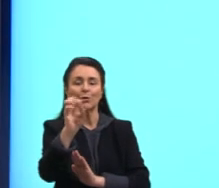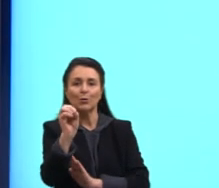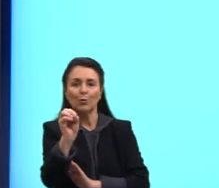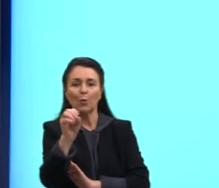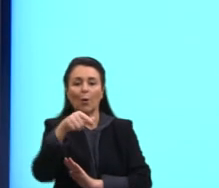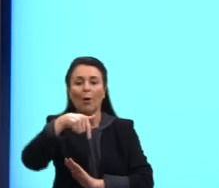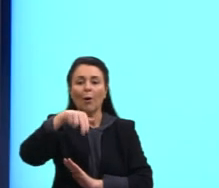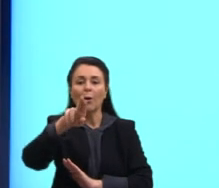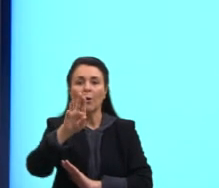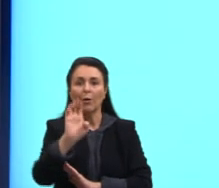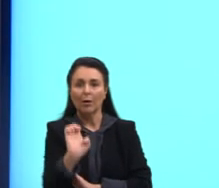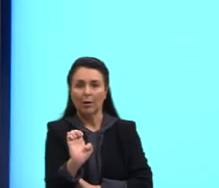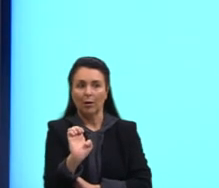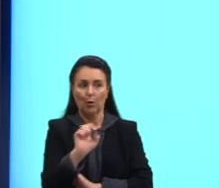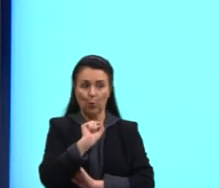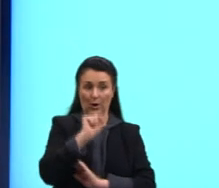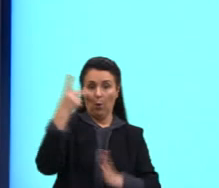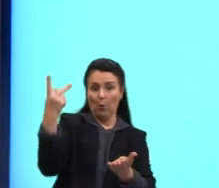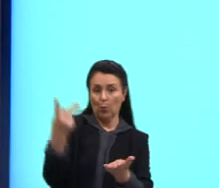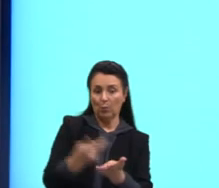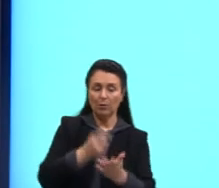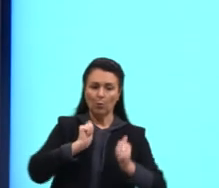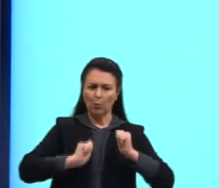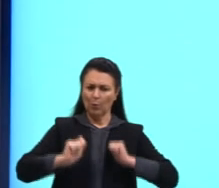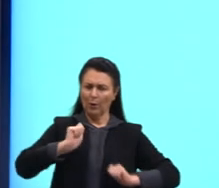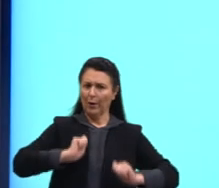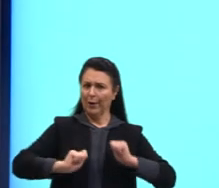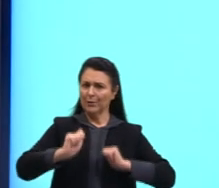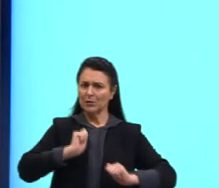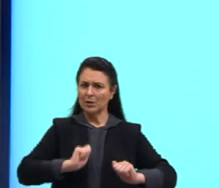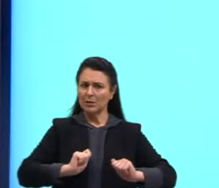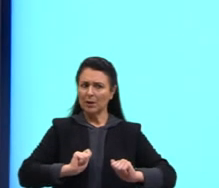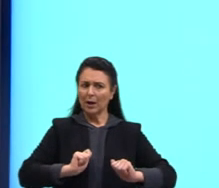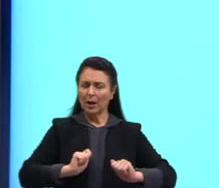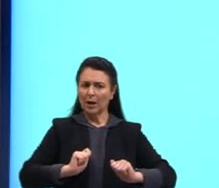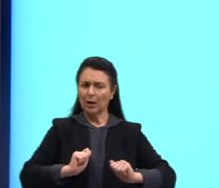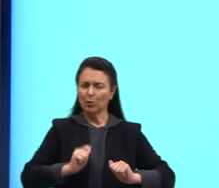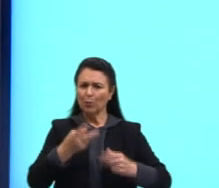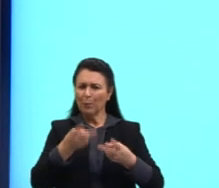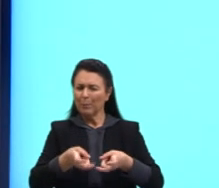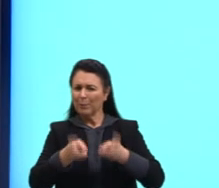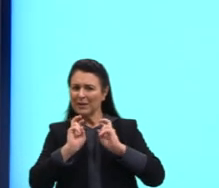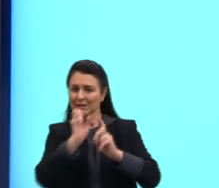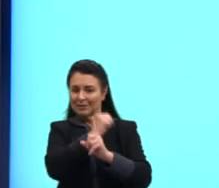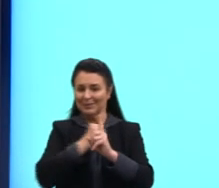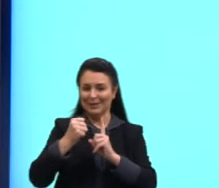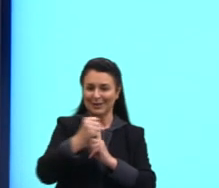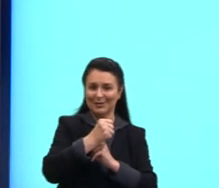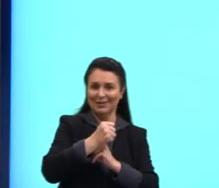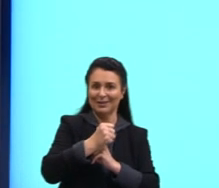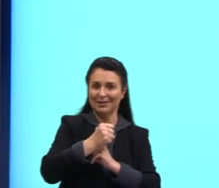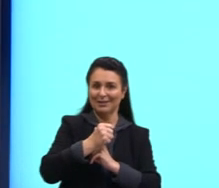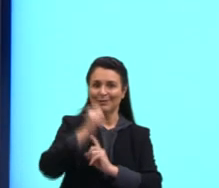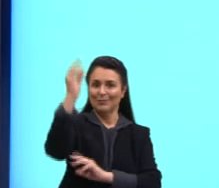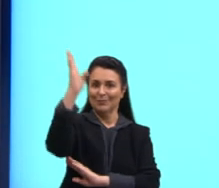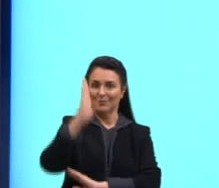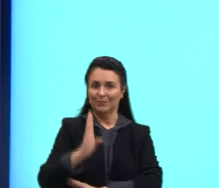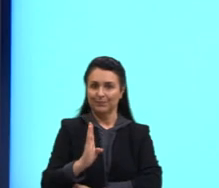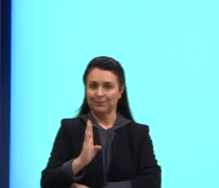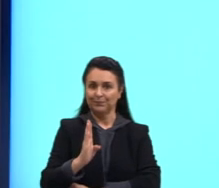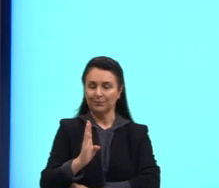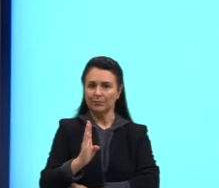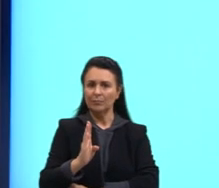com o artista pode ser presenciado no corpo social brasileiro visto que então eu estou